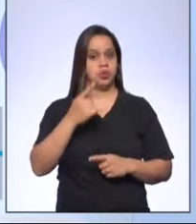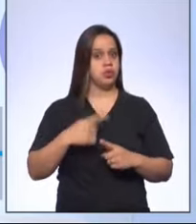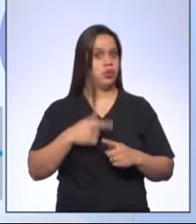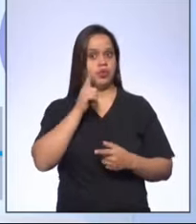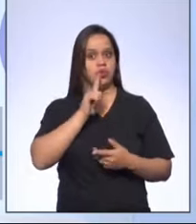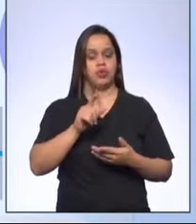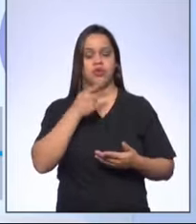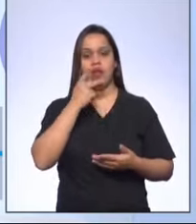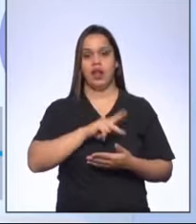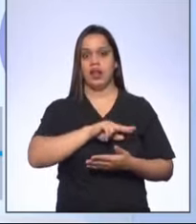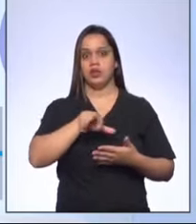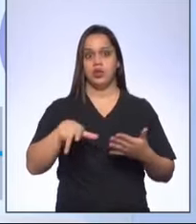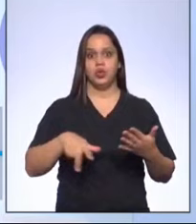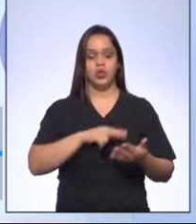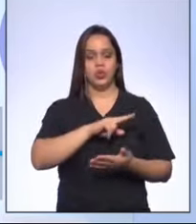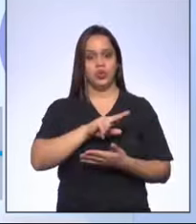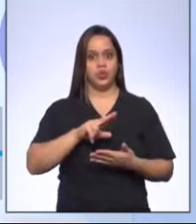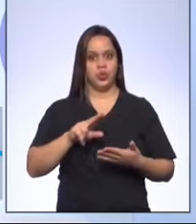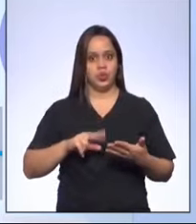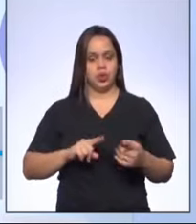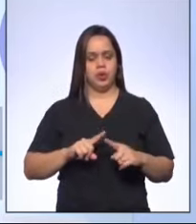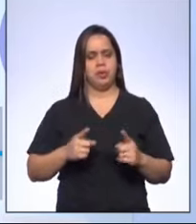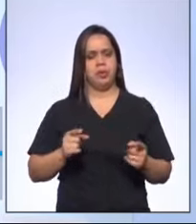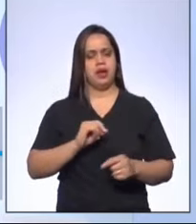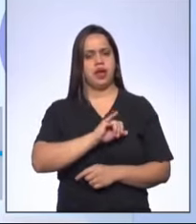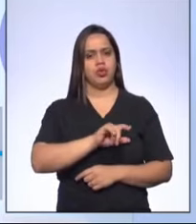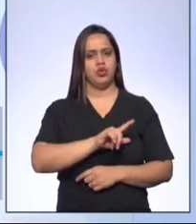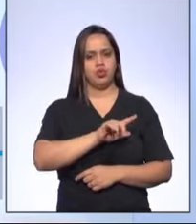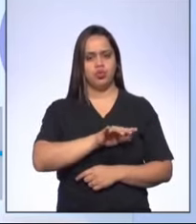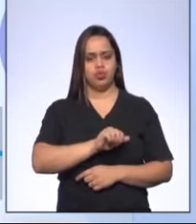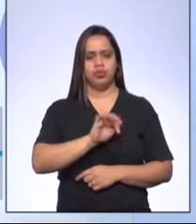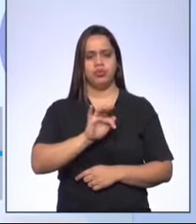Júlia, o Felipe, Emília,